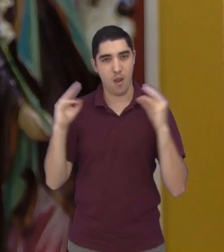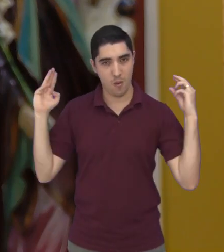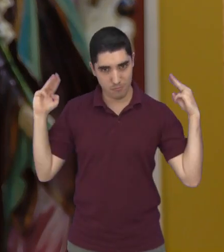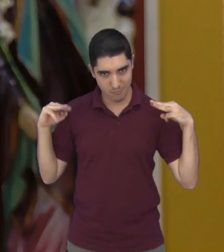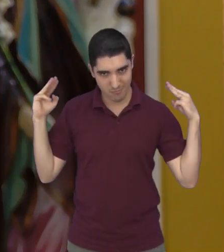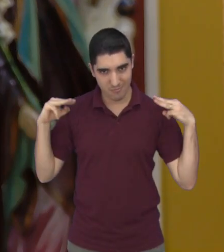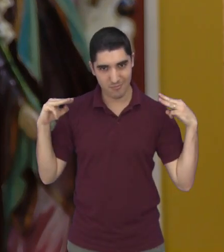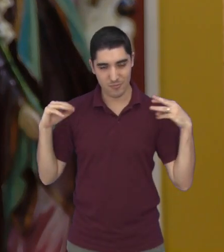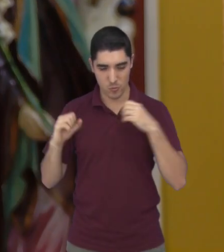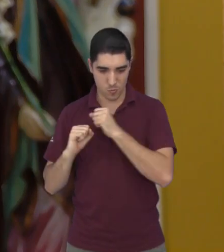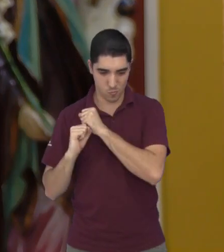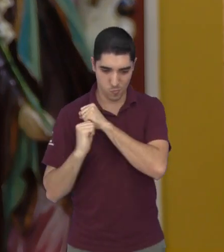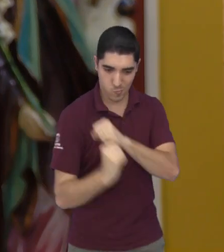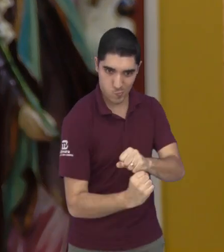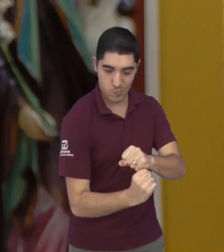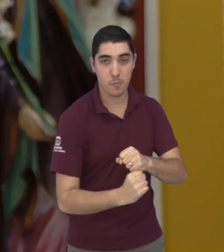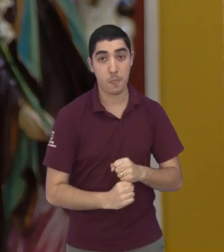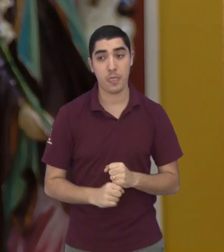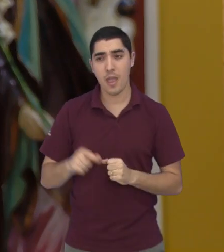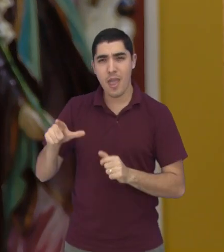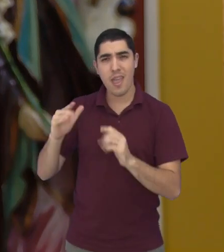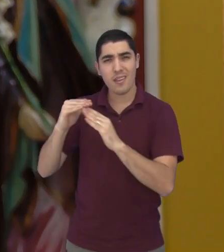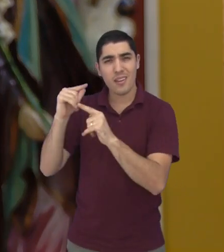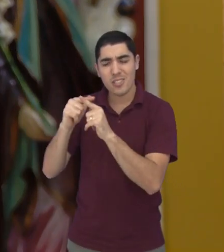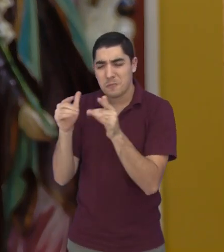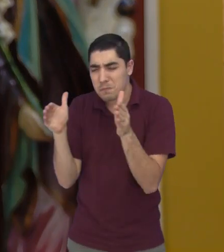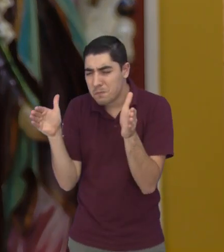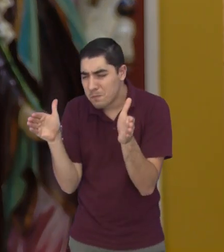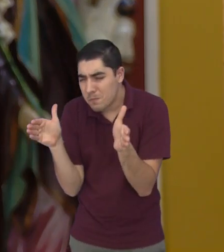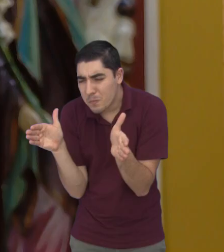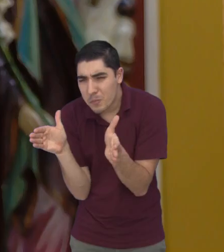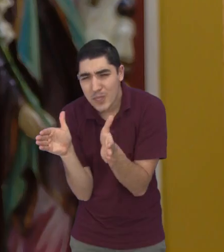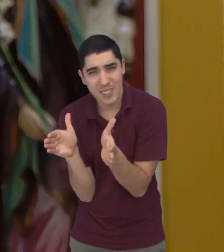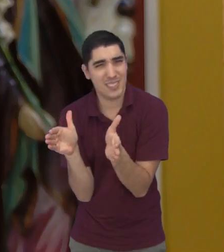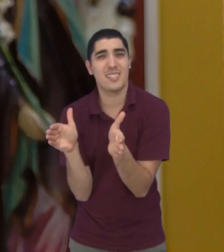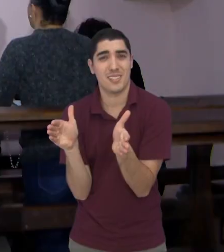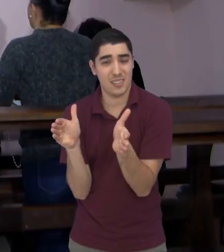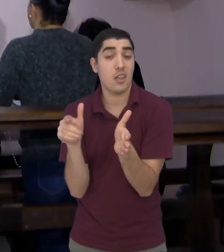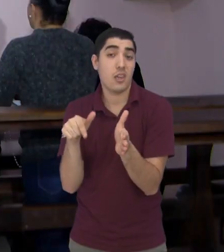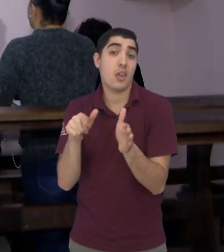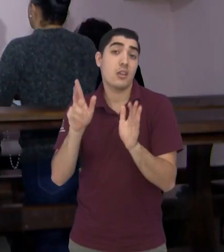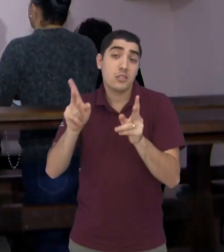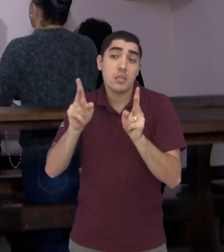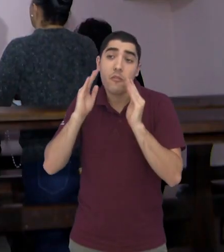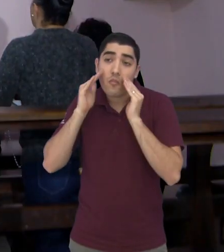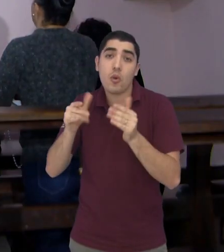muito pequena mesmo, e que era de cunho para velório.